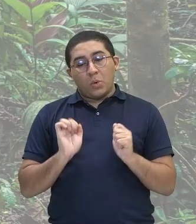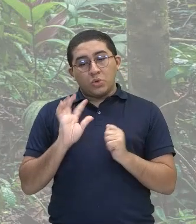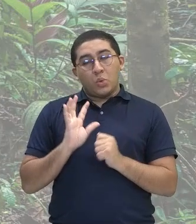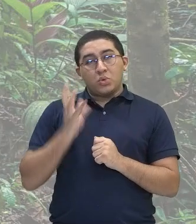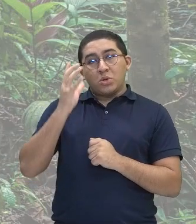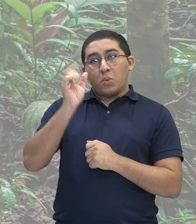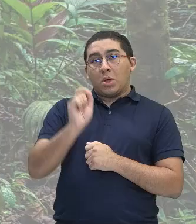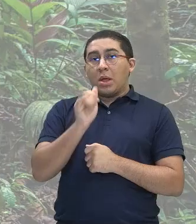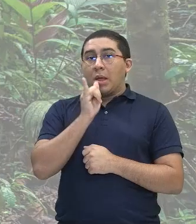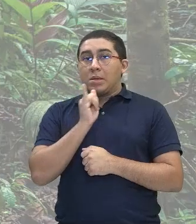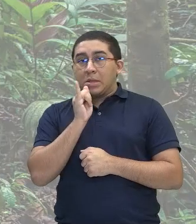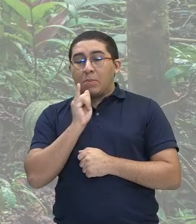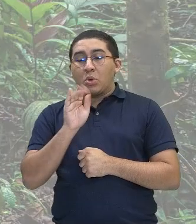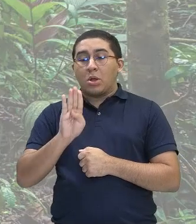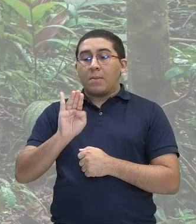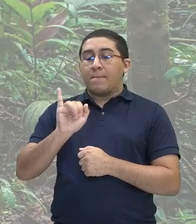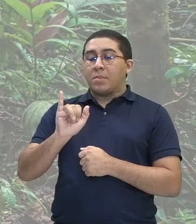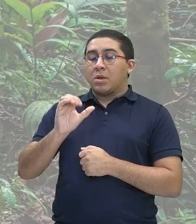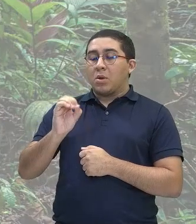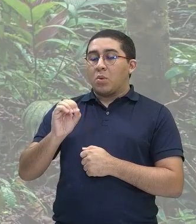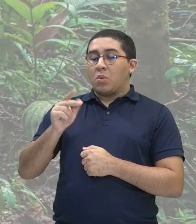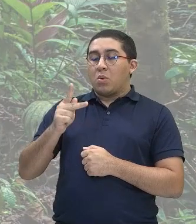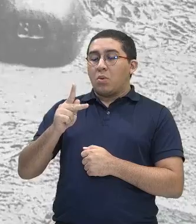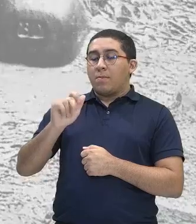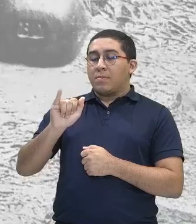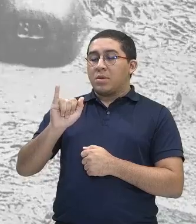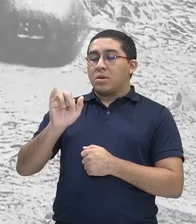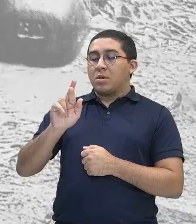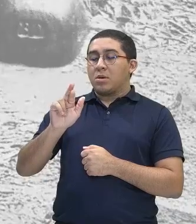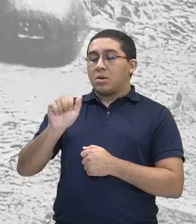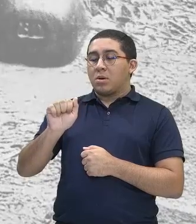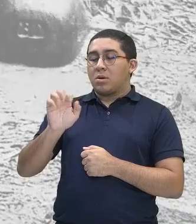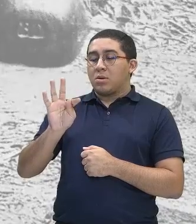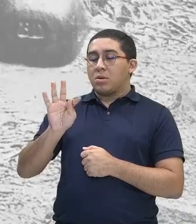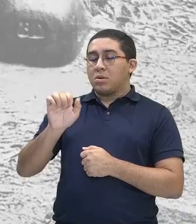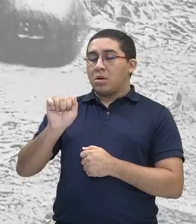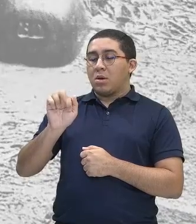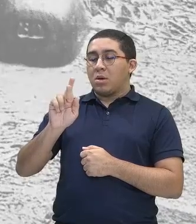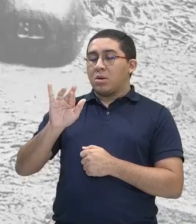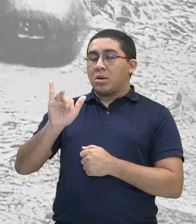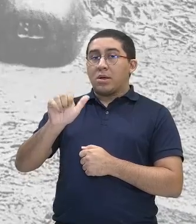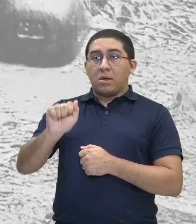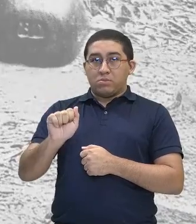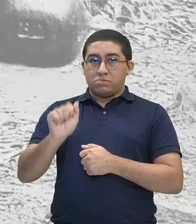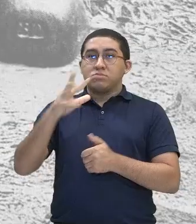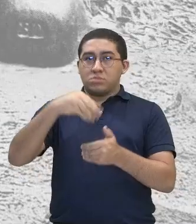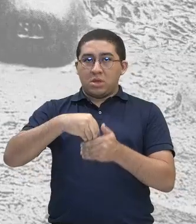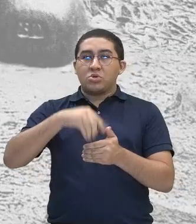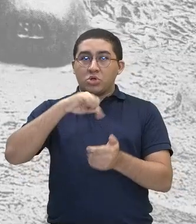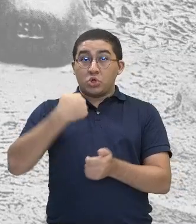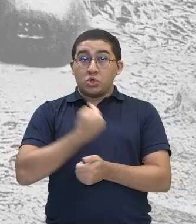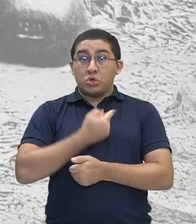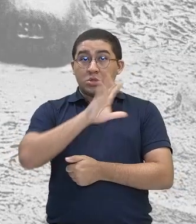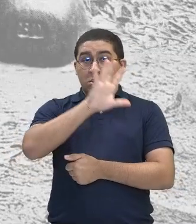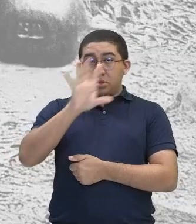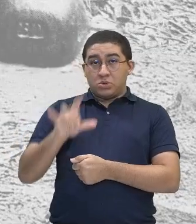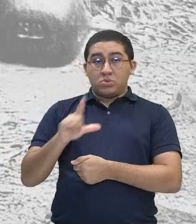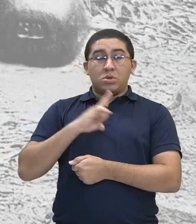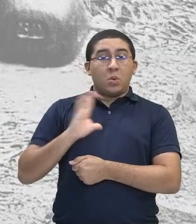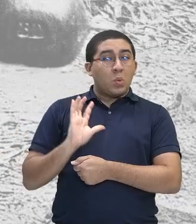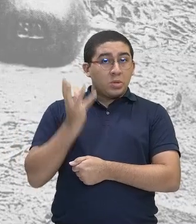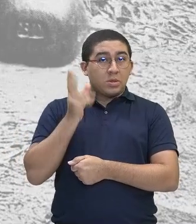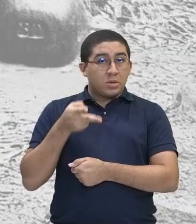a biopirataria na nossa região, né? Então, a gente verifica que vai ocorrer na nossa região muito essa situação